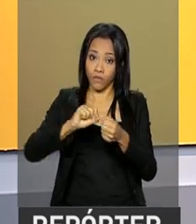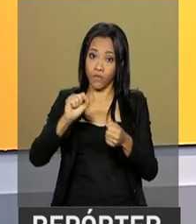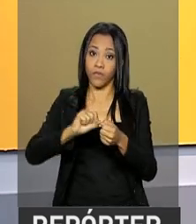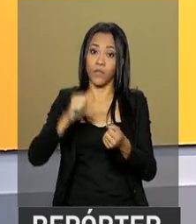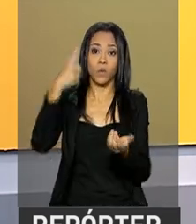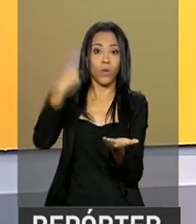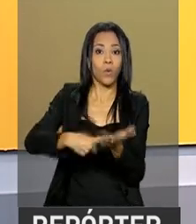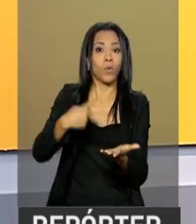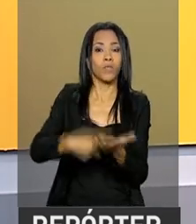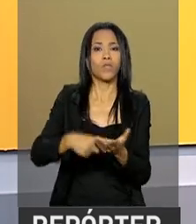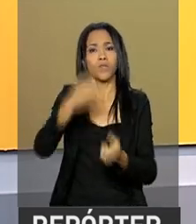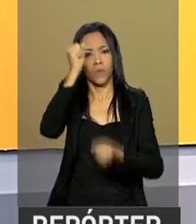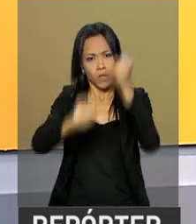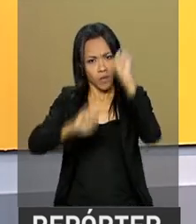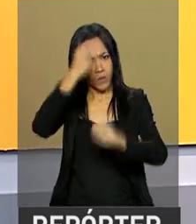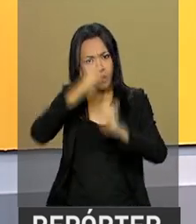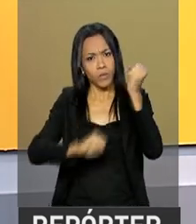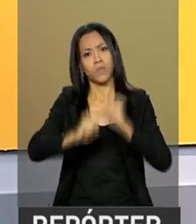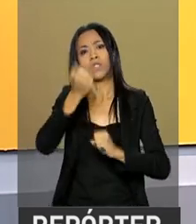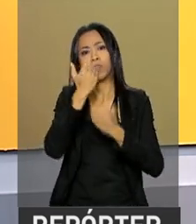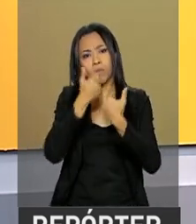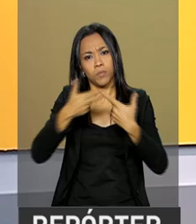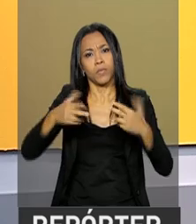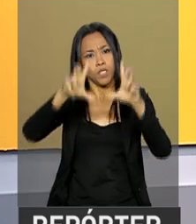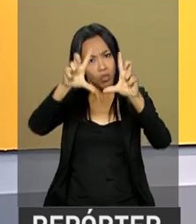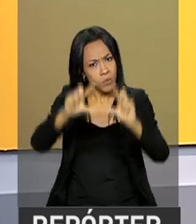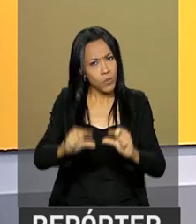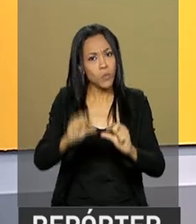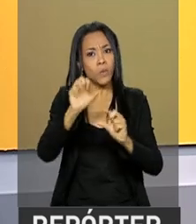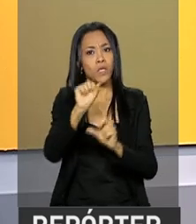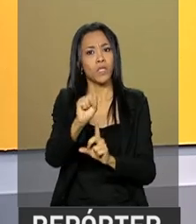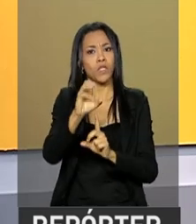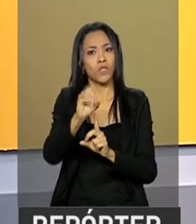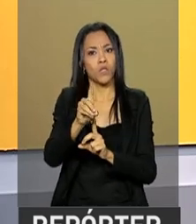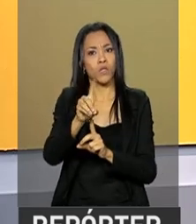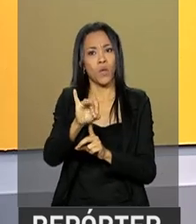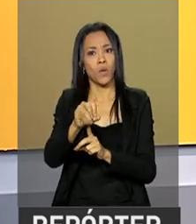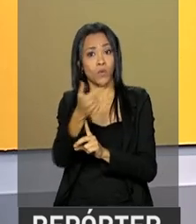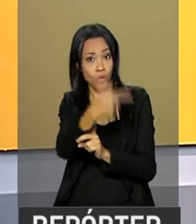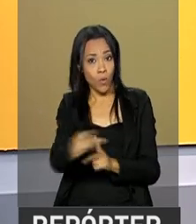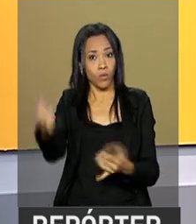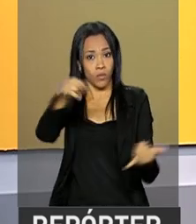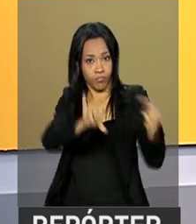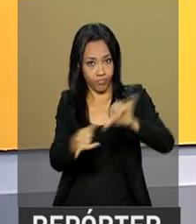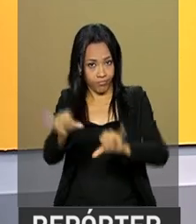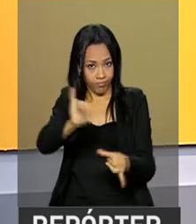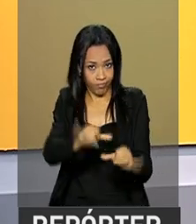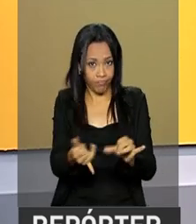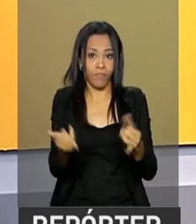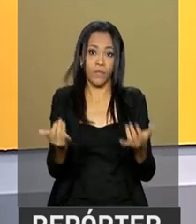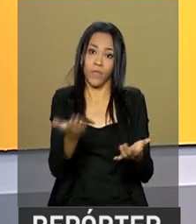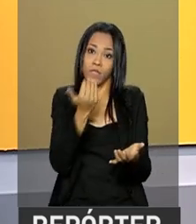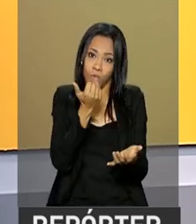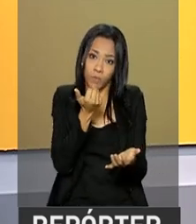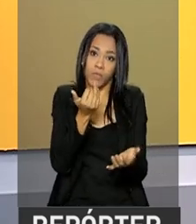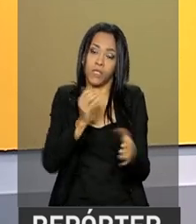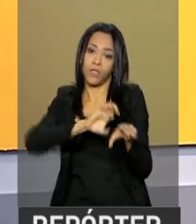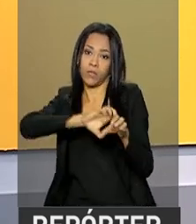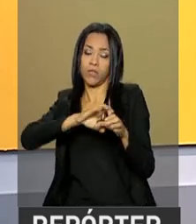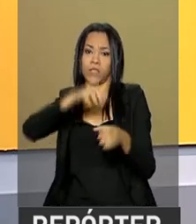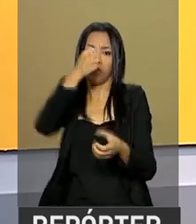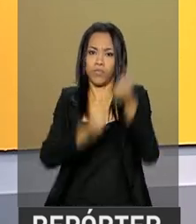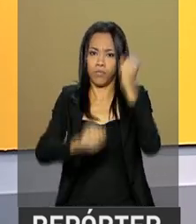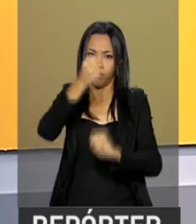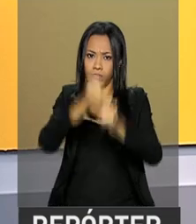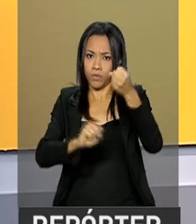com a indústria de alimentos para diminuir o sódio e de outras substâncias ah na comida processada.